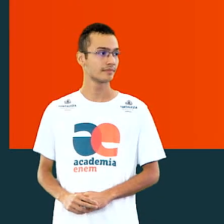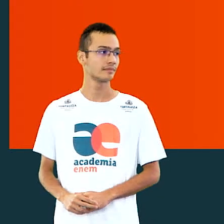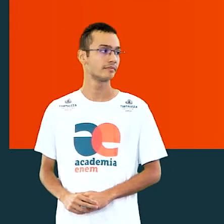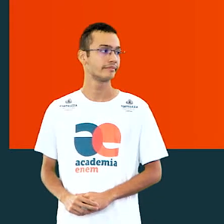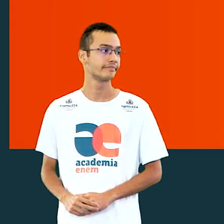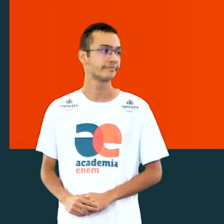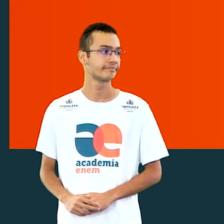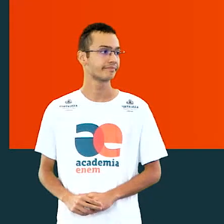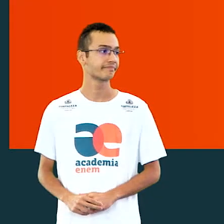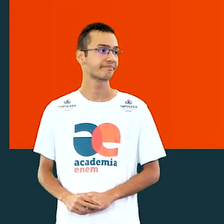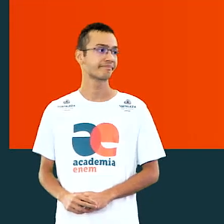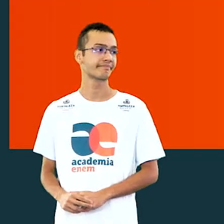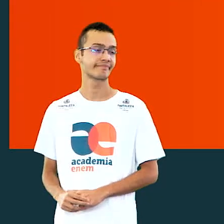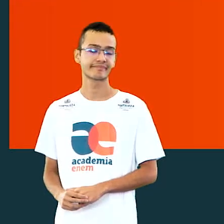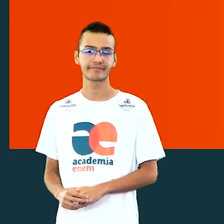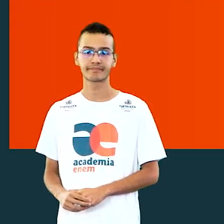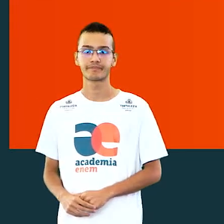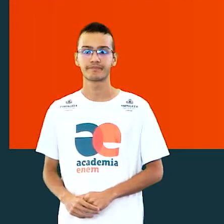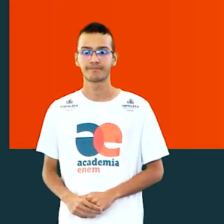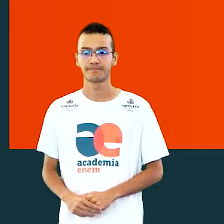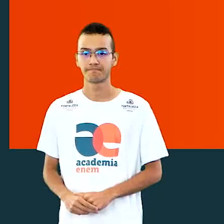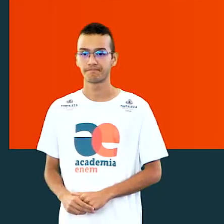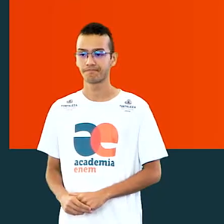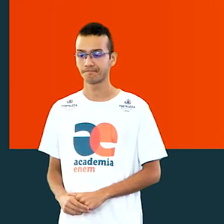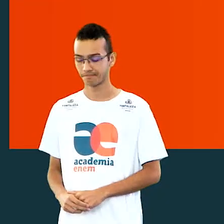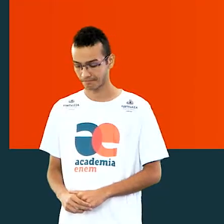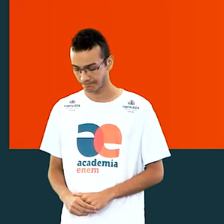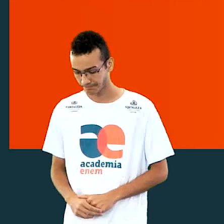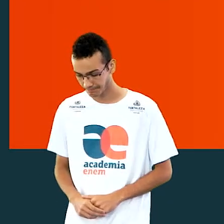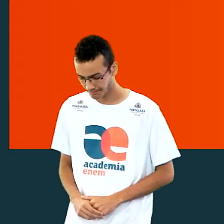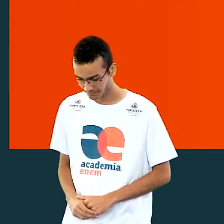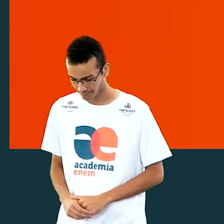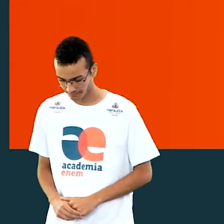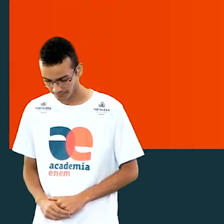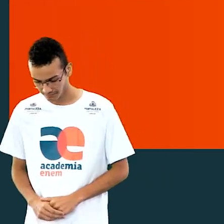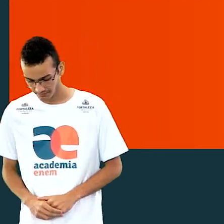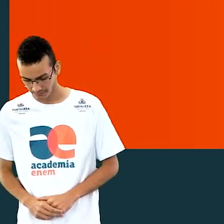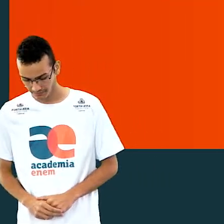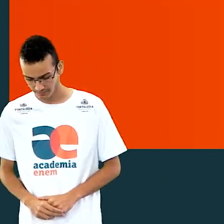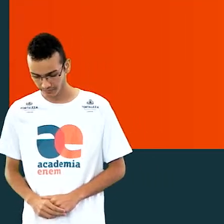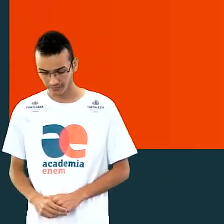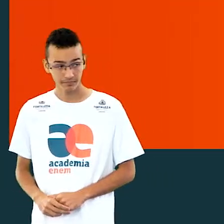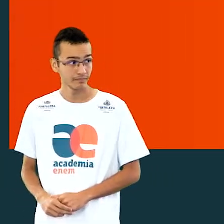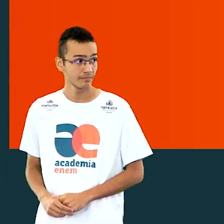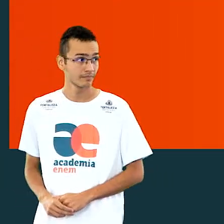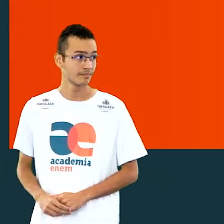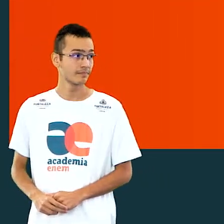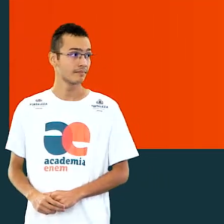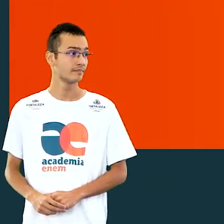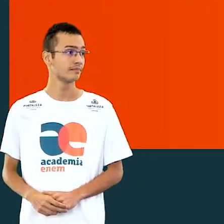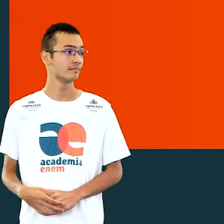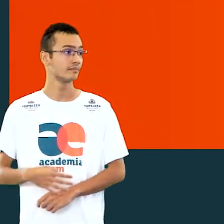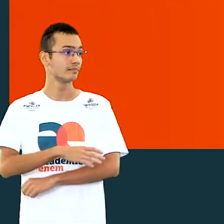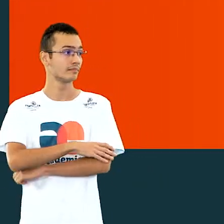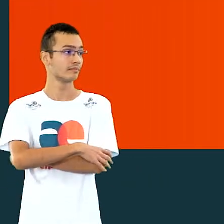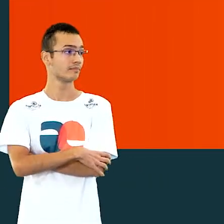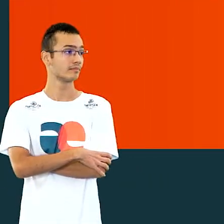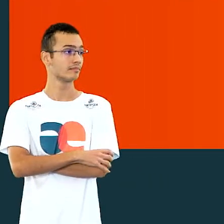Eu acho que eu não vou escutar não, daí. Né? E aí, pessoal, quer que eu possa ajudar? Para todo mundo